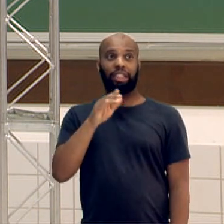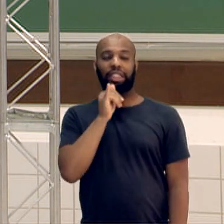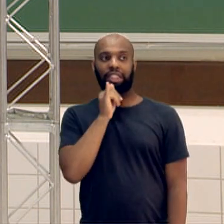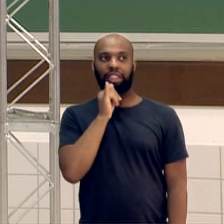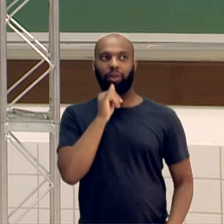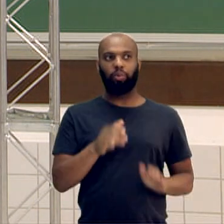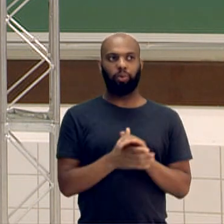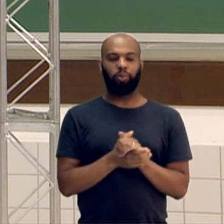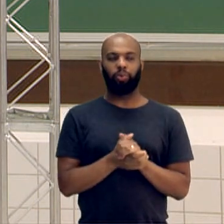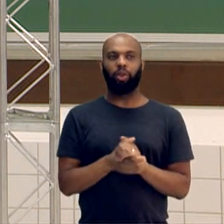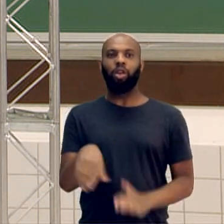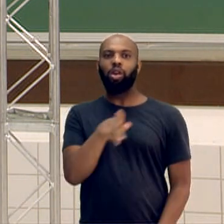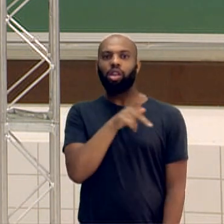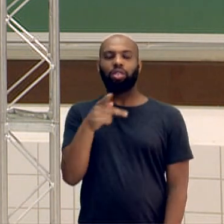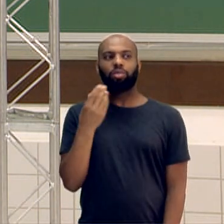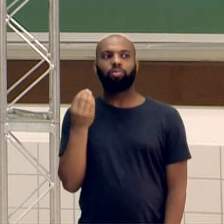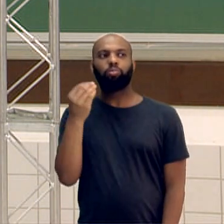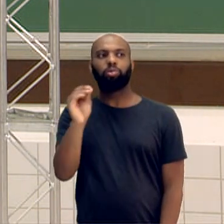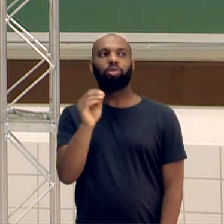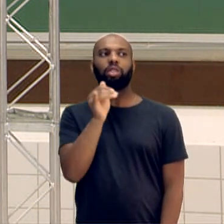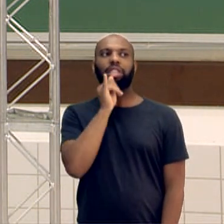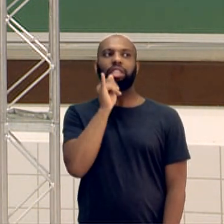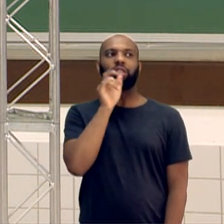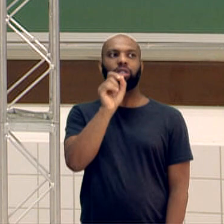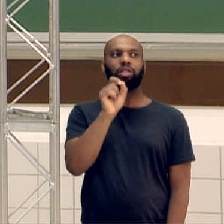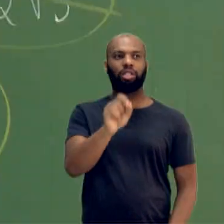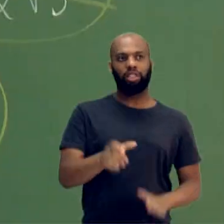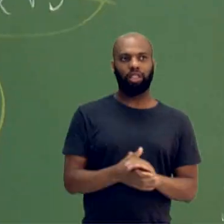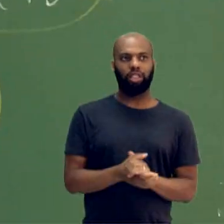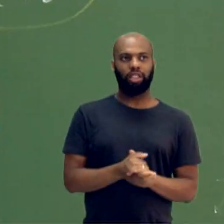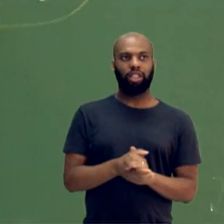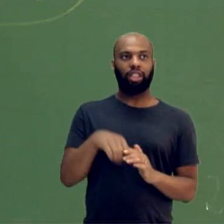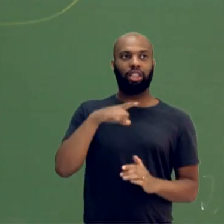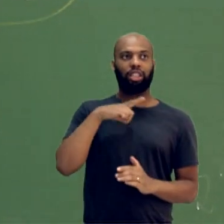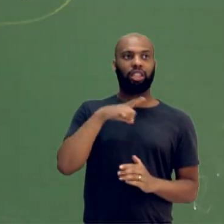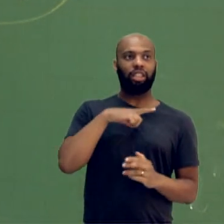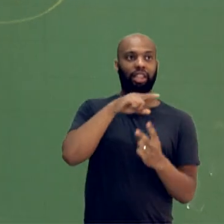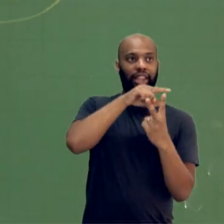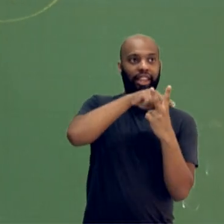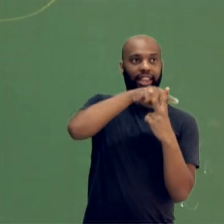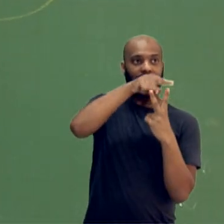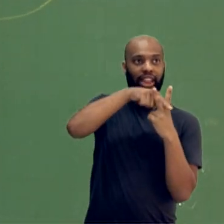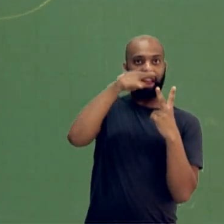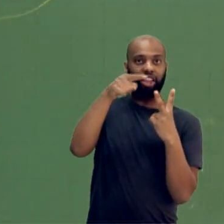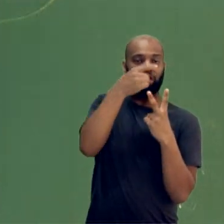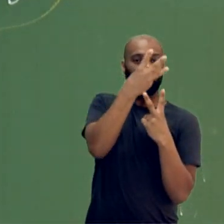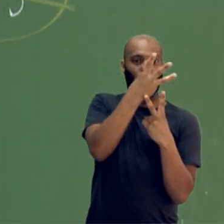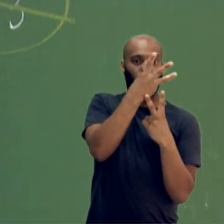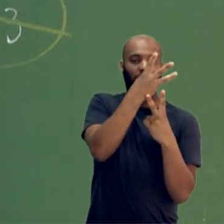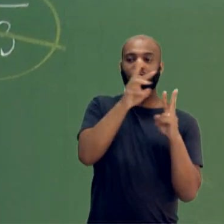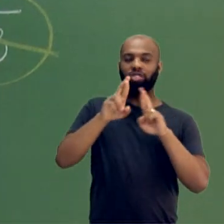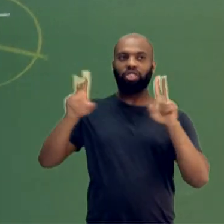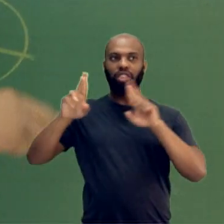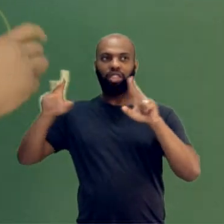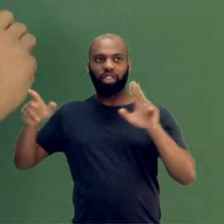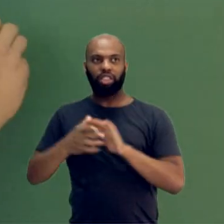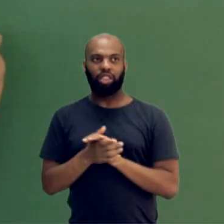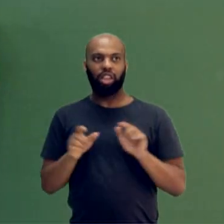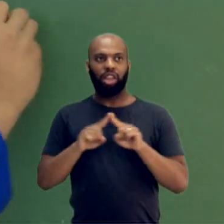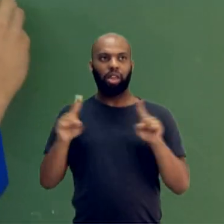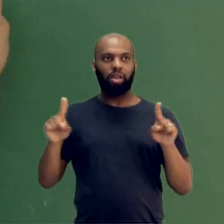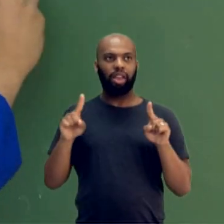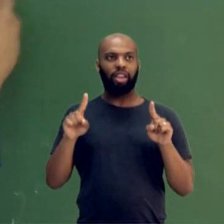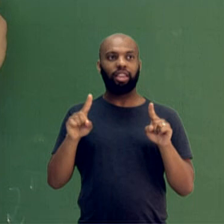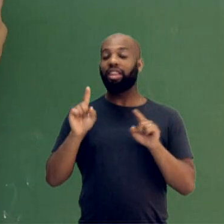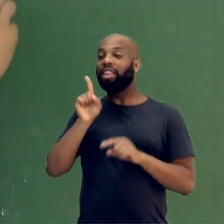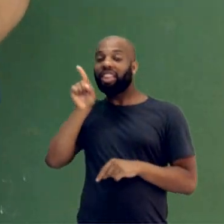exemplo. O professor colocou no exemplo o raiz cúbica diferente. Lá no nosso slide, nós